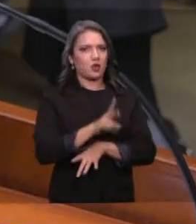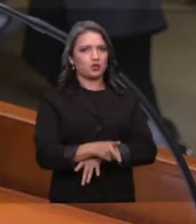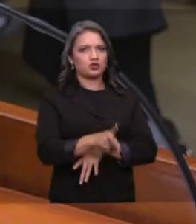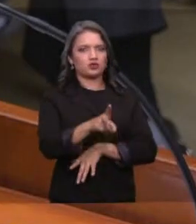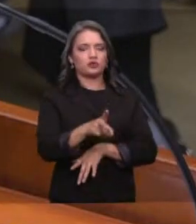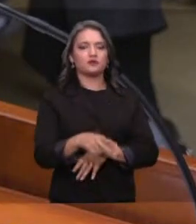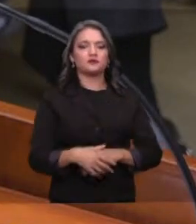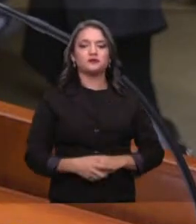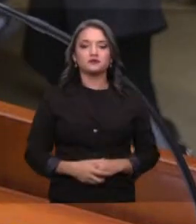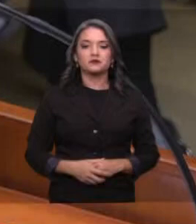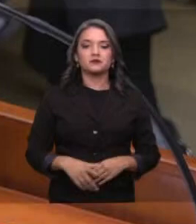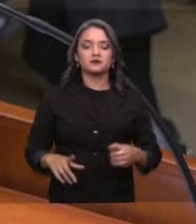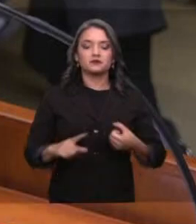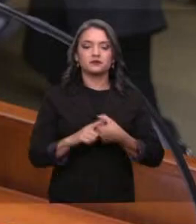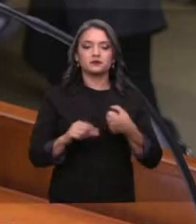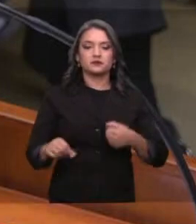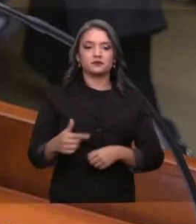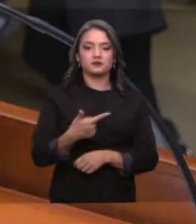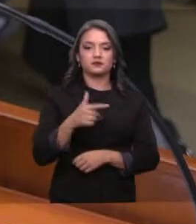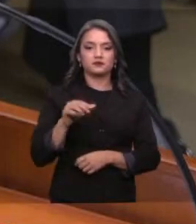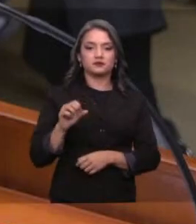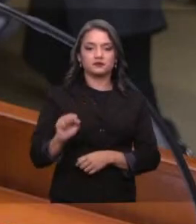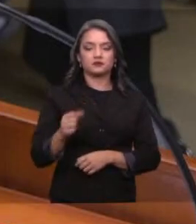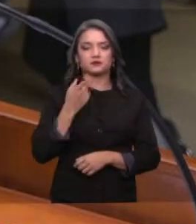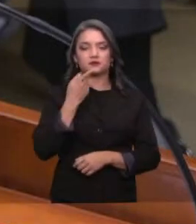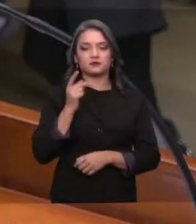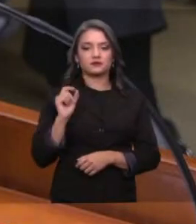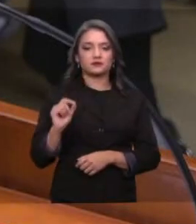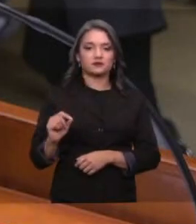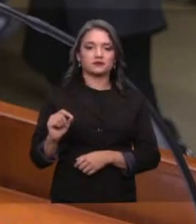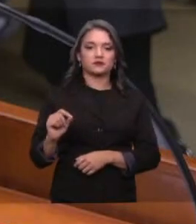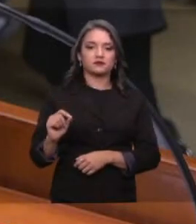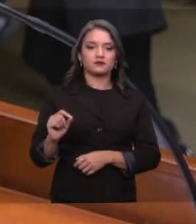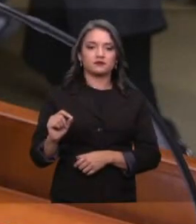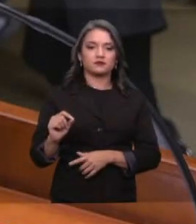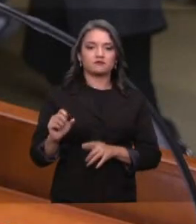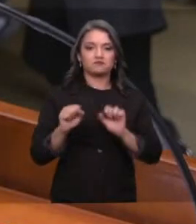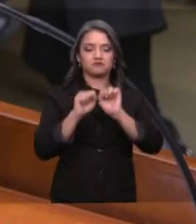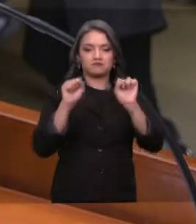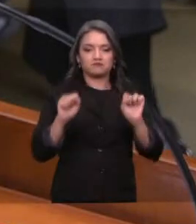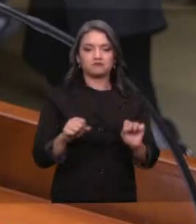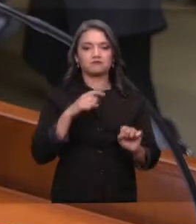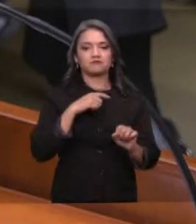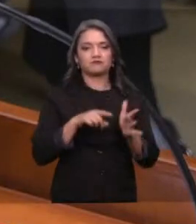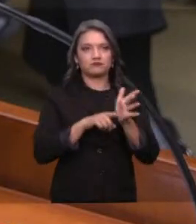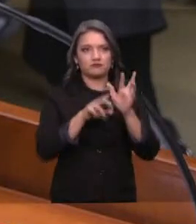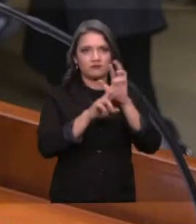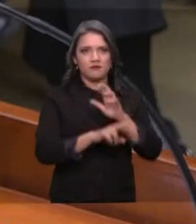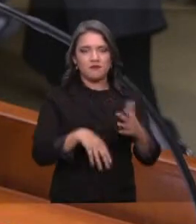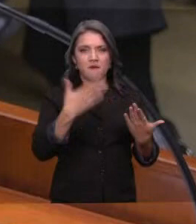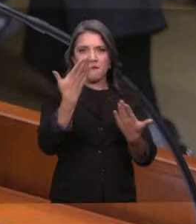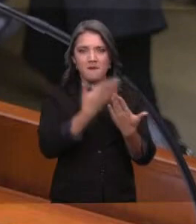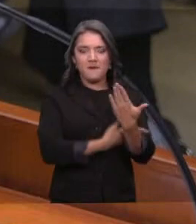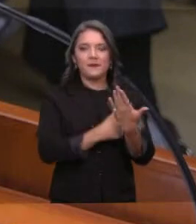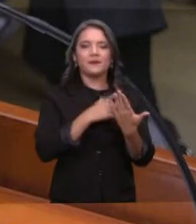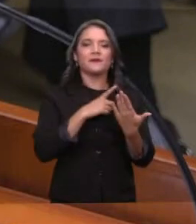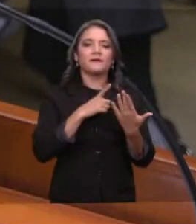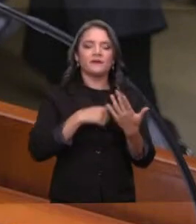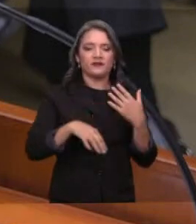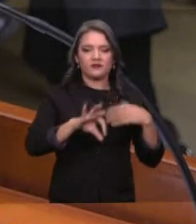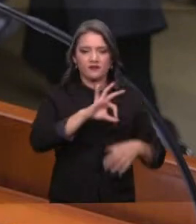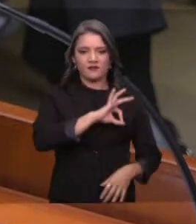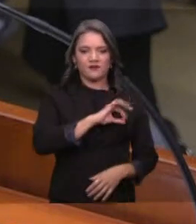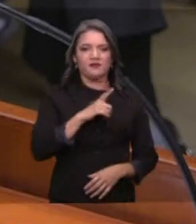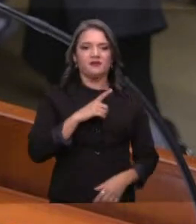Em relação ao artigo 28, que trata da sistemática de arquivamento de inquéritos policiais, também tratado somente na